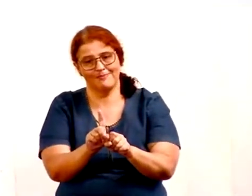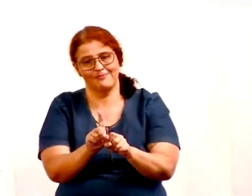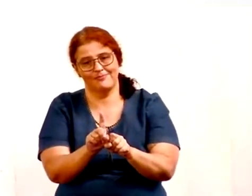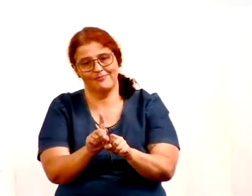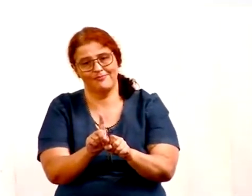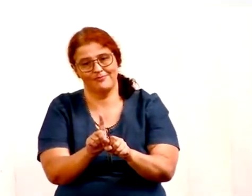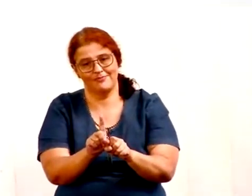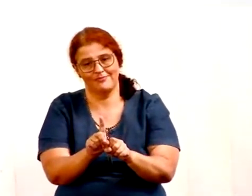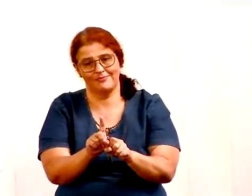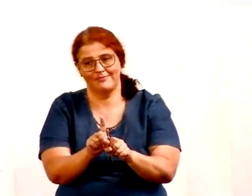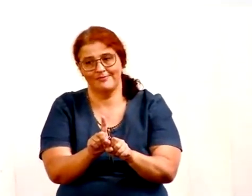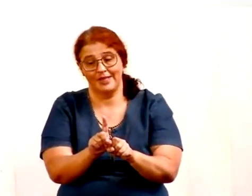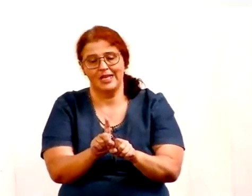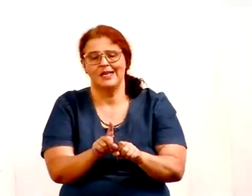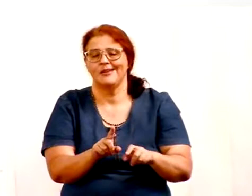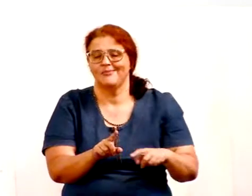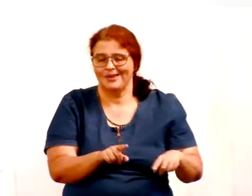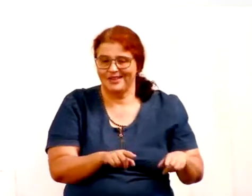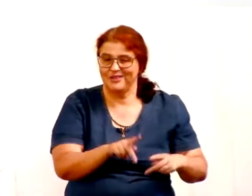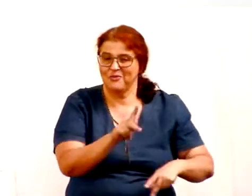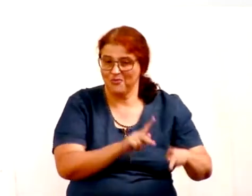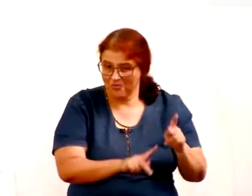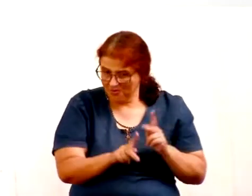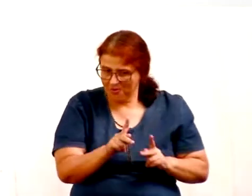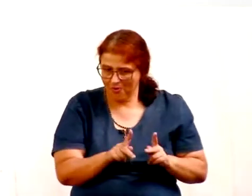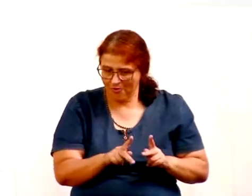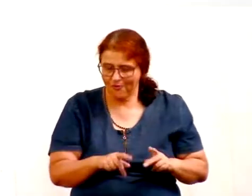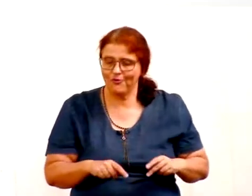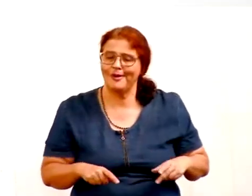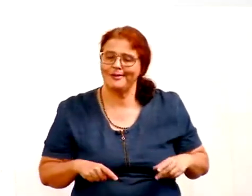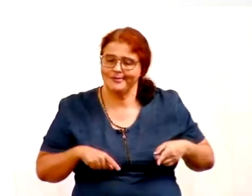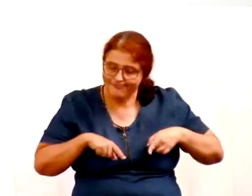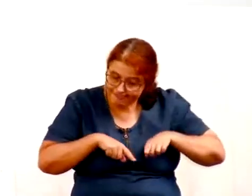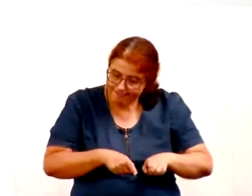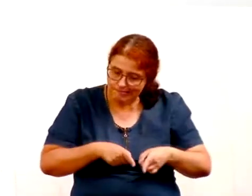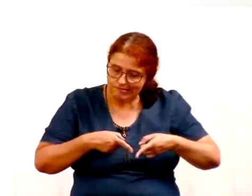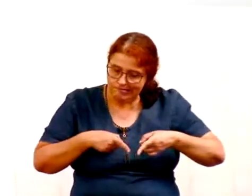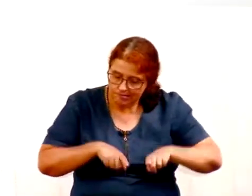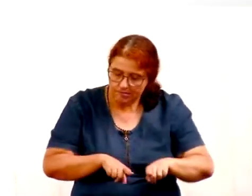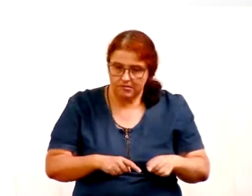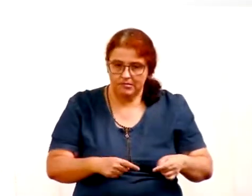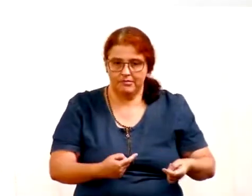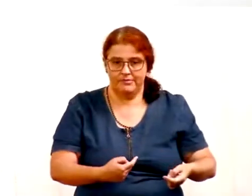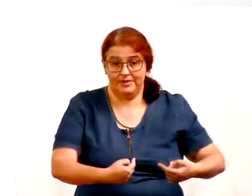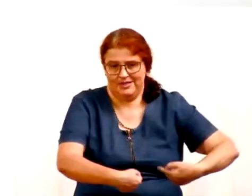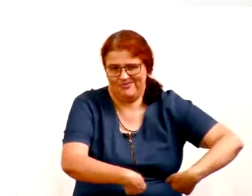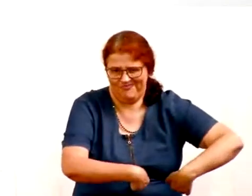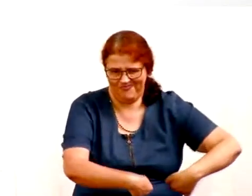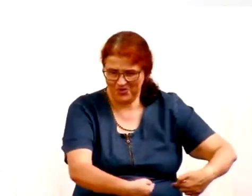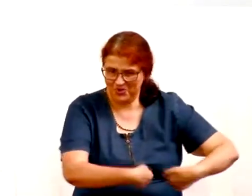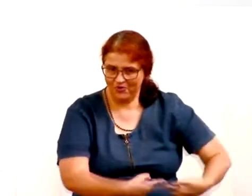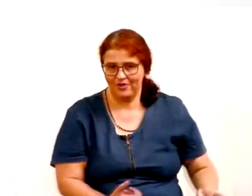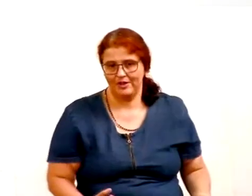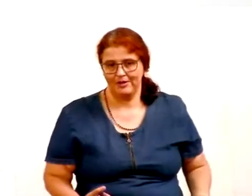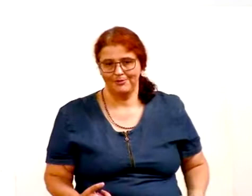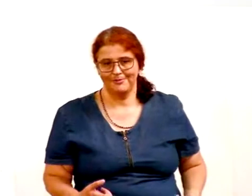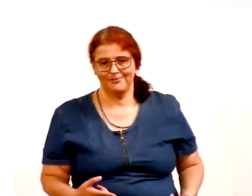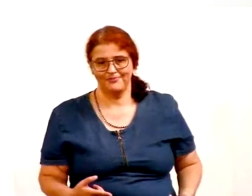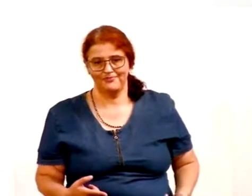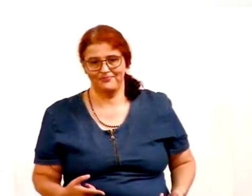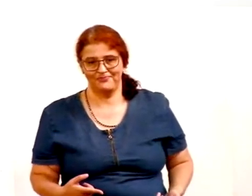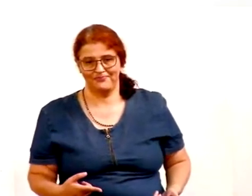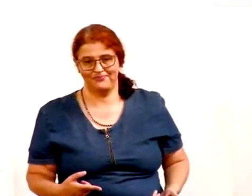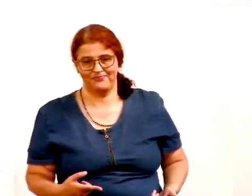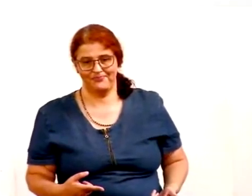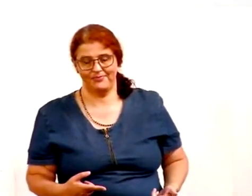de serem tentados. Isso tudo não os livrou da provação que Deus os conduziu. O livro